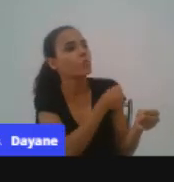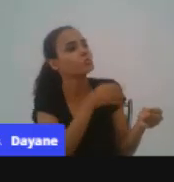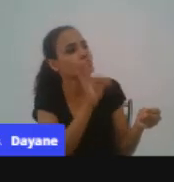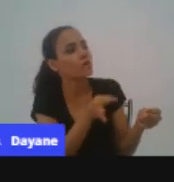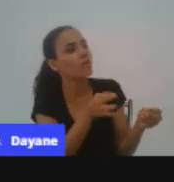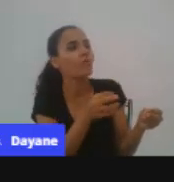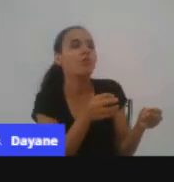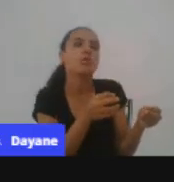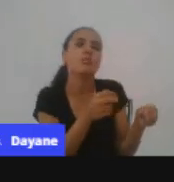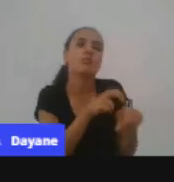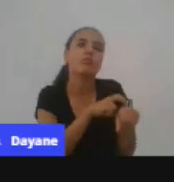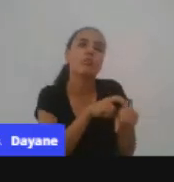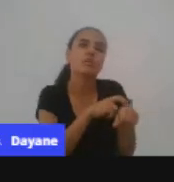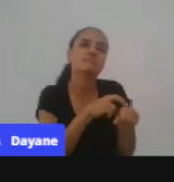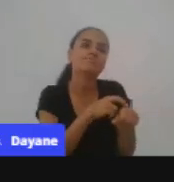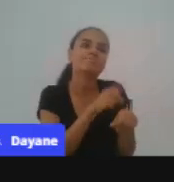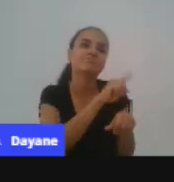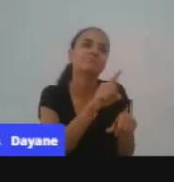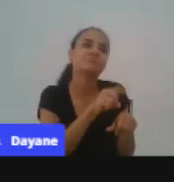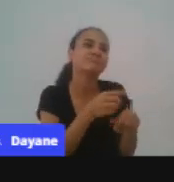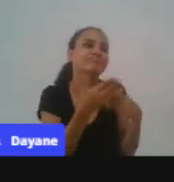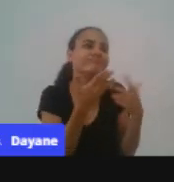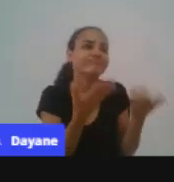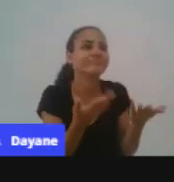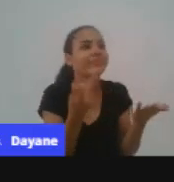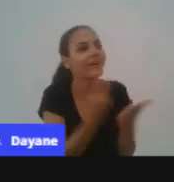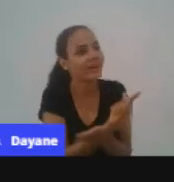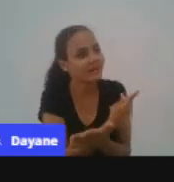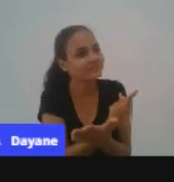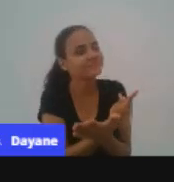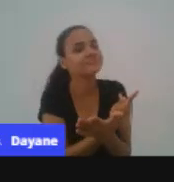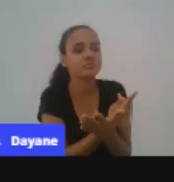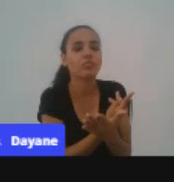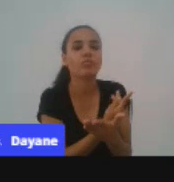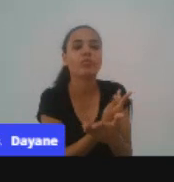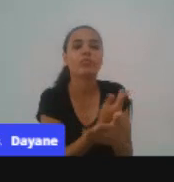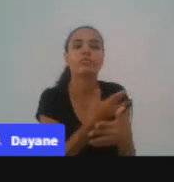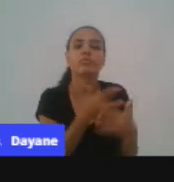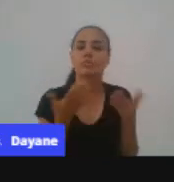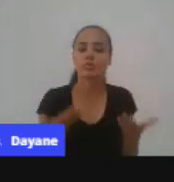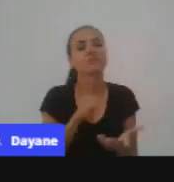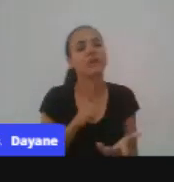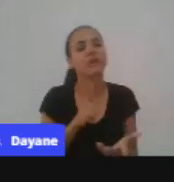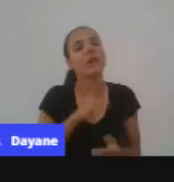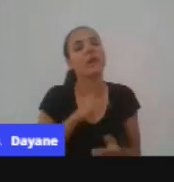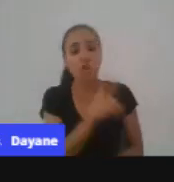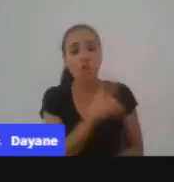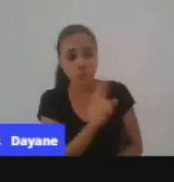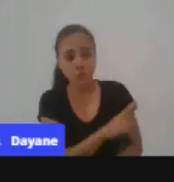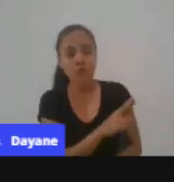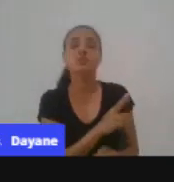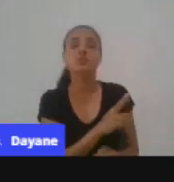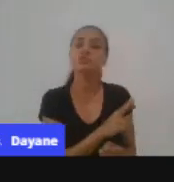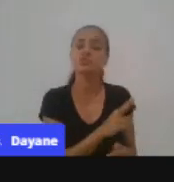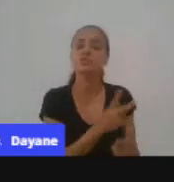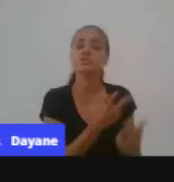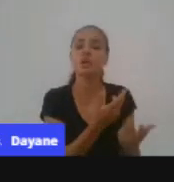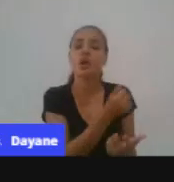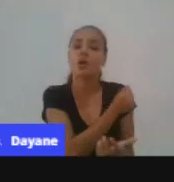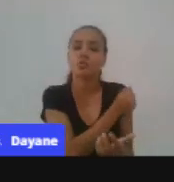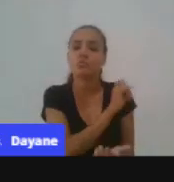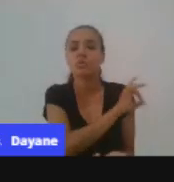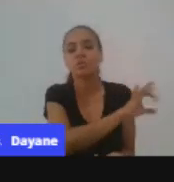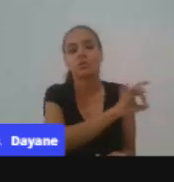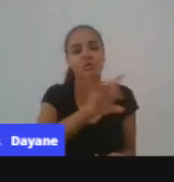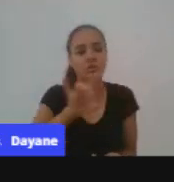as respostas, você vai ter a resposta de cada aluno e a resposta de toda a sala também, para você poder fazer uma análise dessa tabela e ver como que